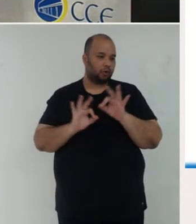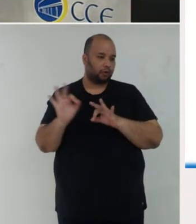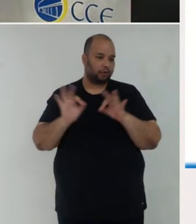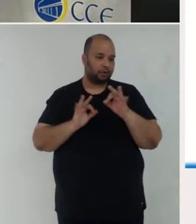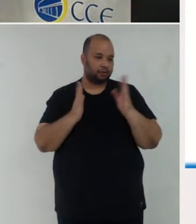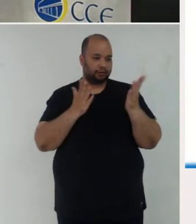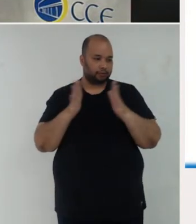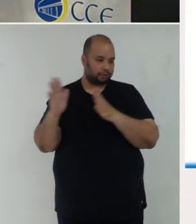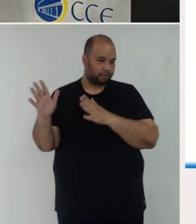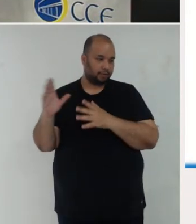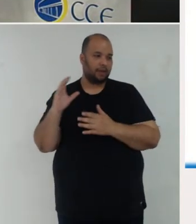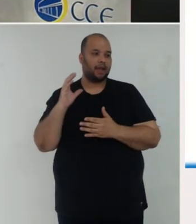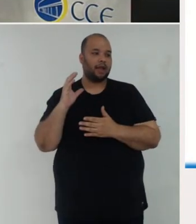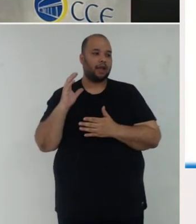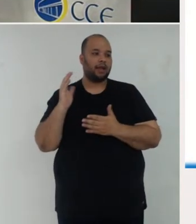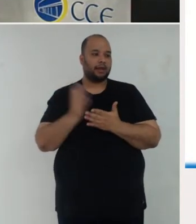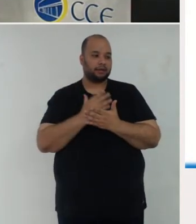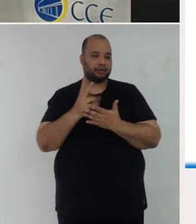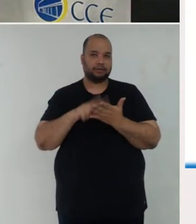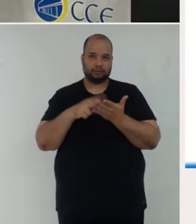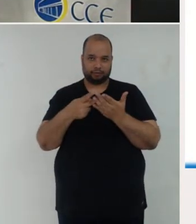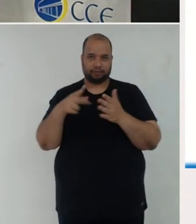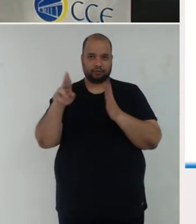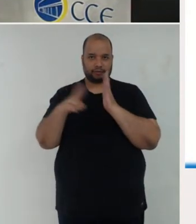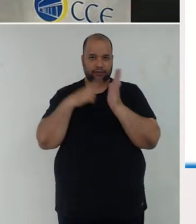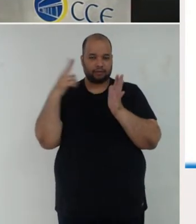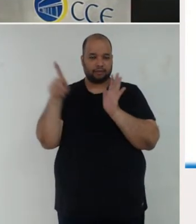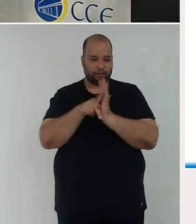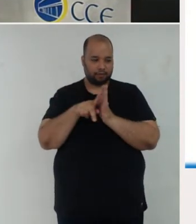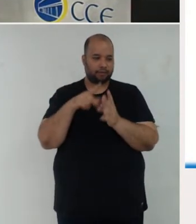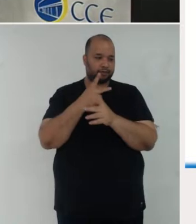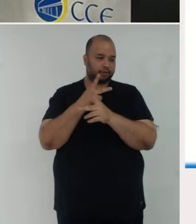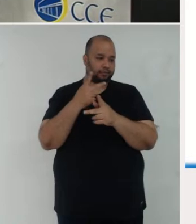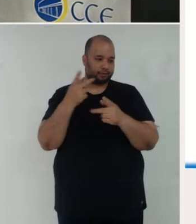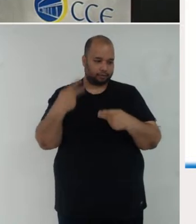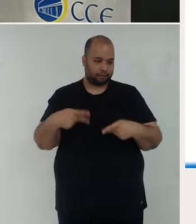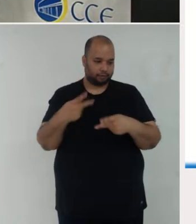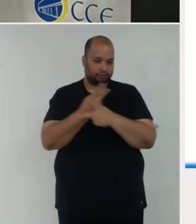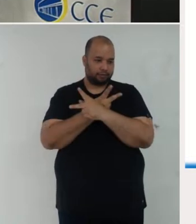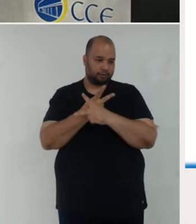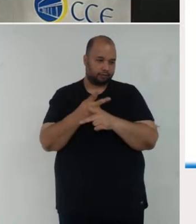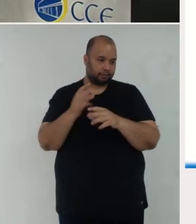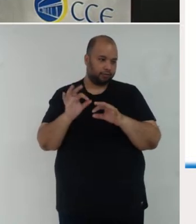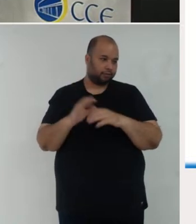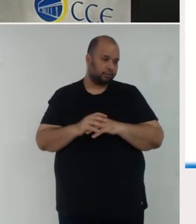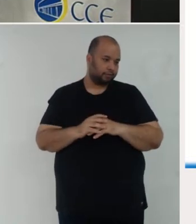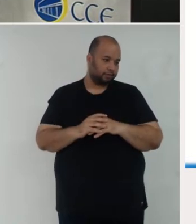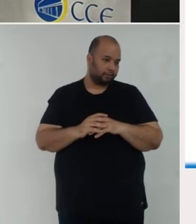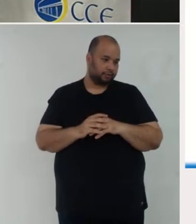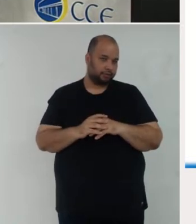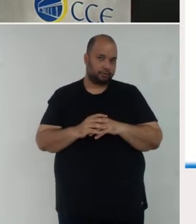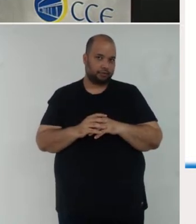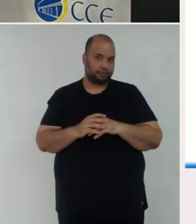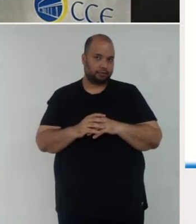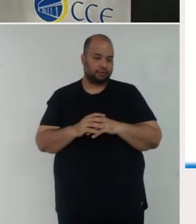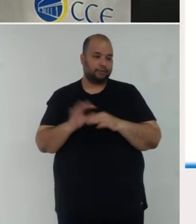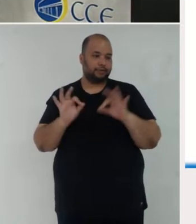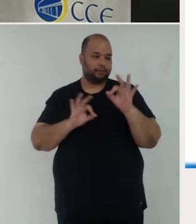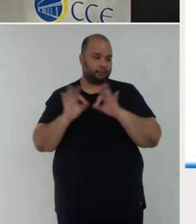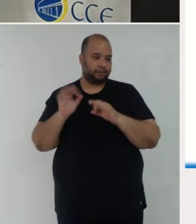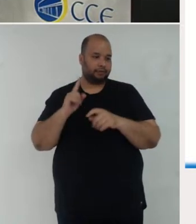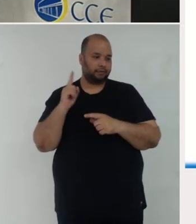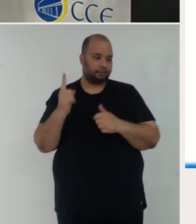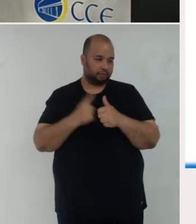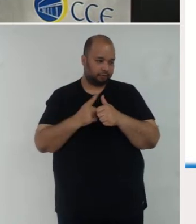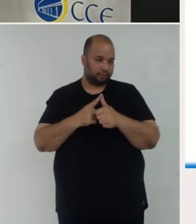aí dos Cadernos de Tradução. O primeiro que vai ajudar na inauguração da área, e é interessante notar os nomes, ele ainda